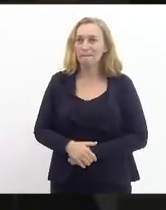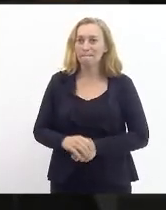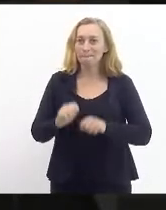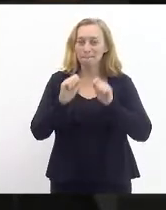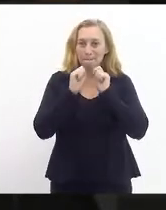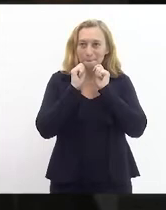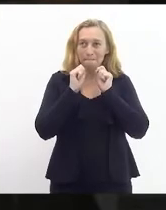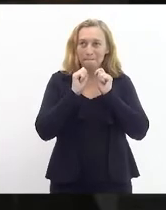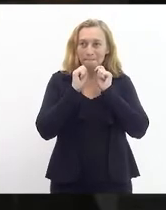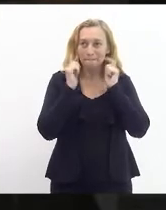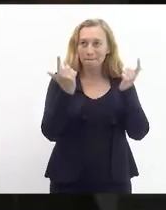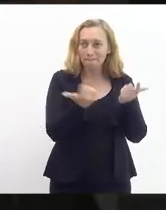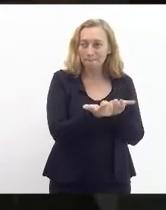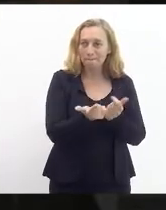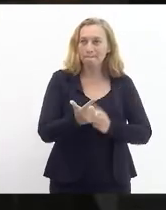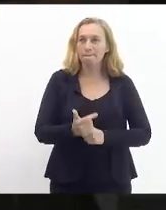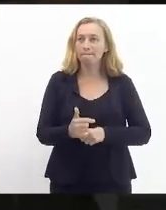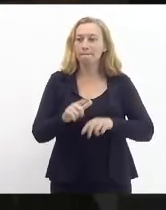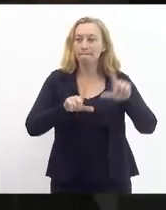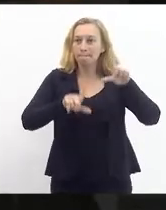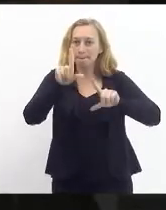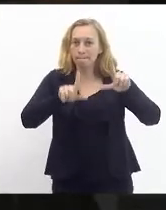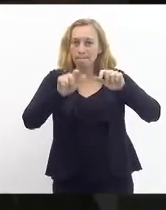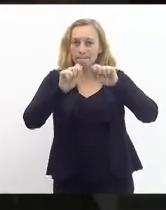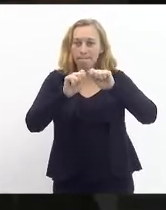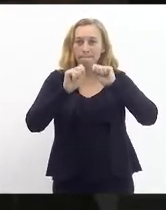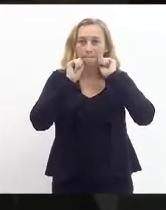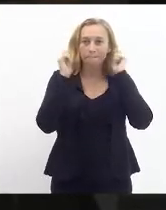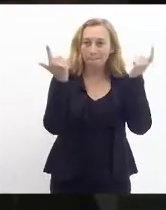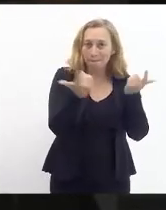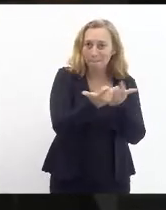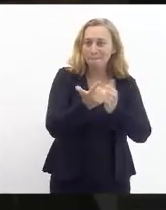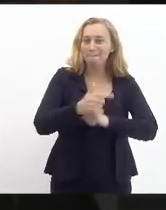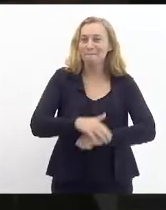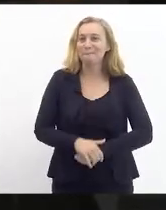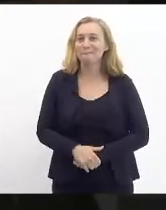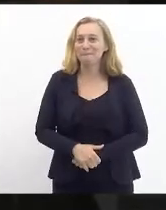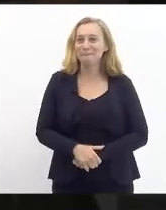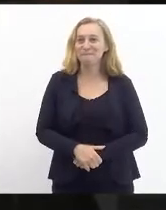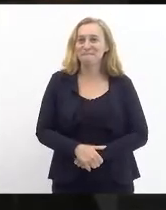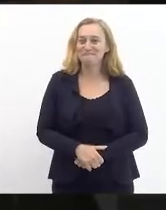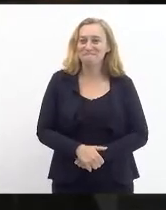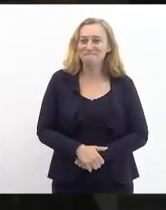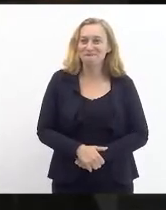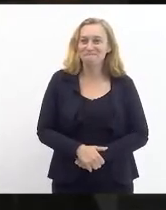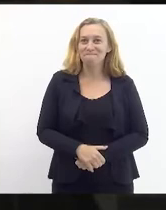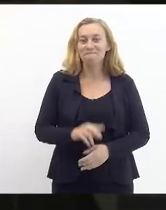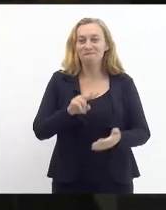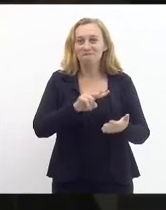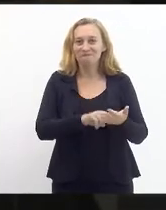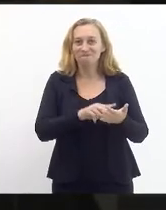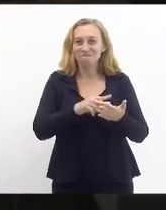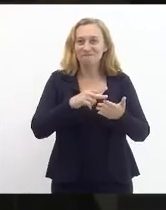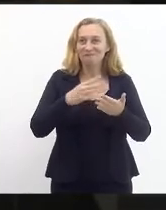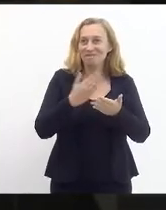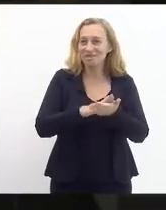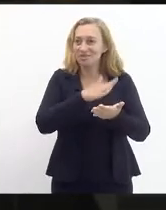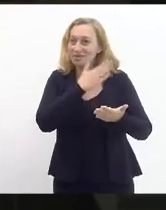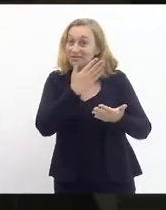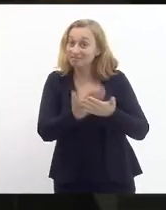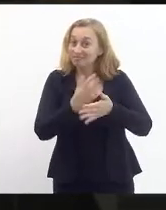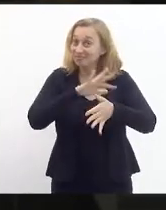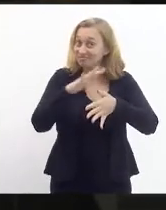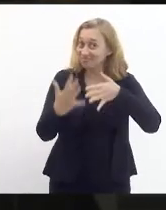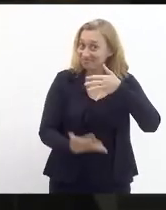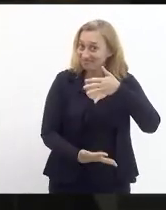Assembleia Legislativa para TV alerj chora intérprete da linguagem